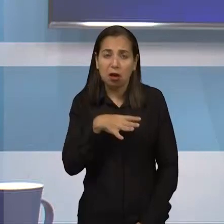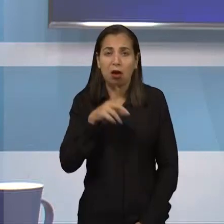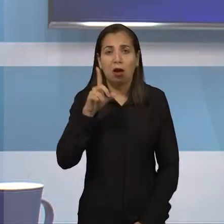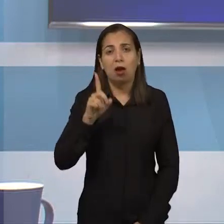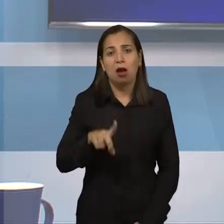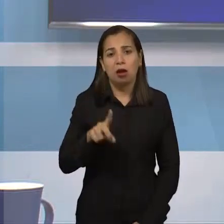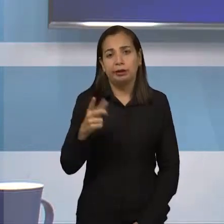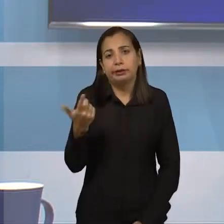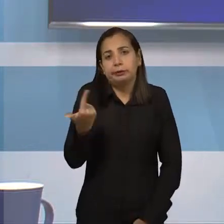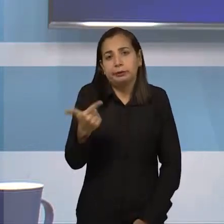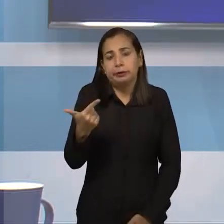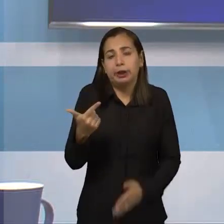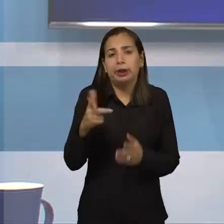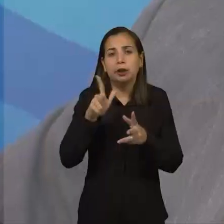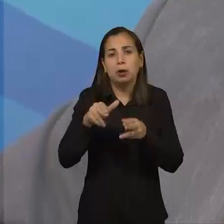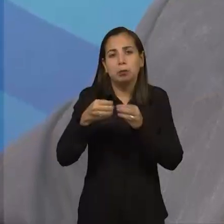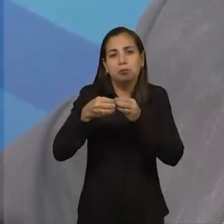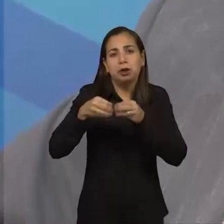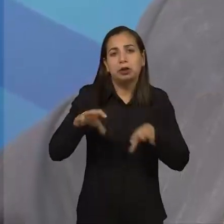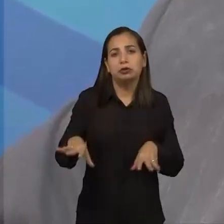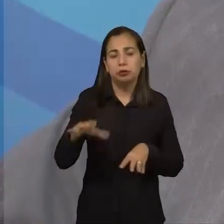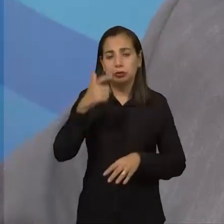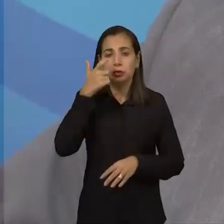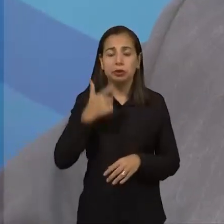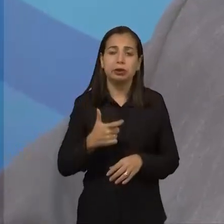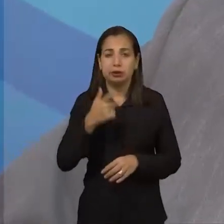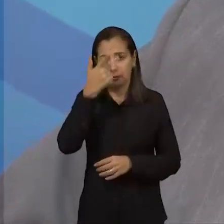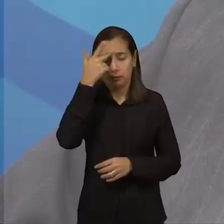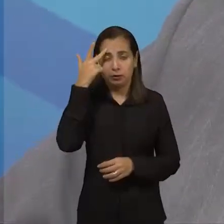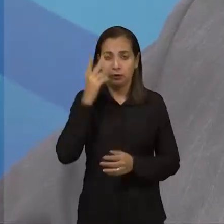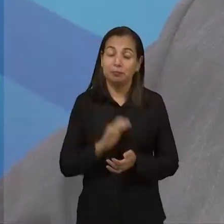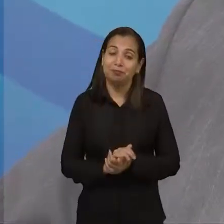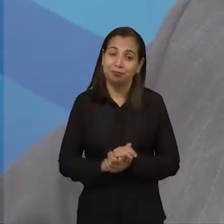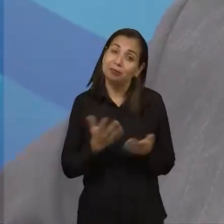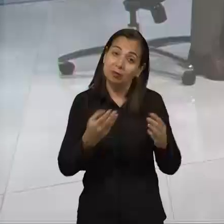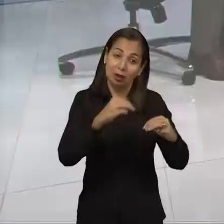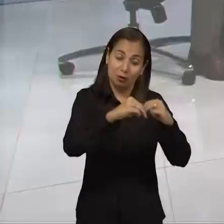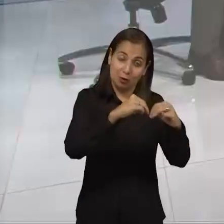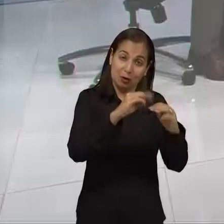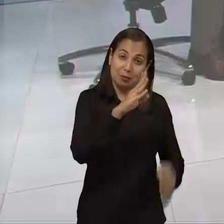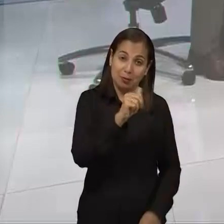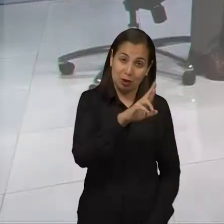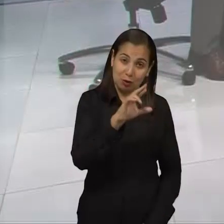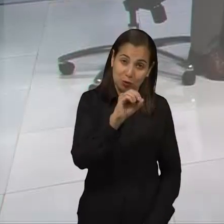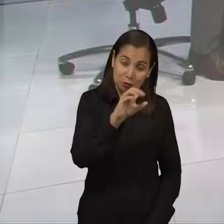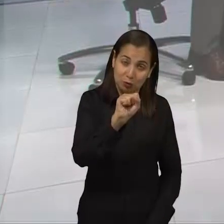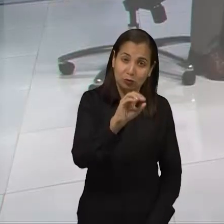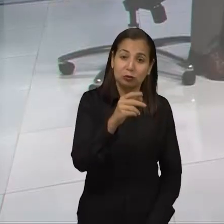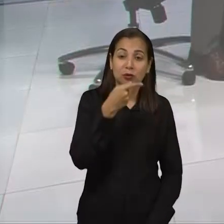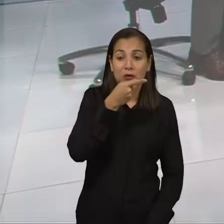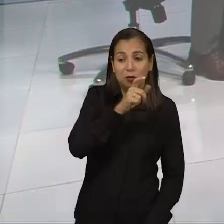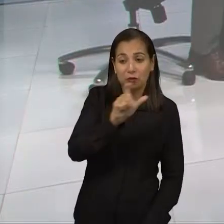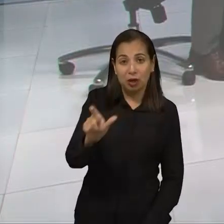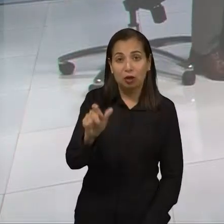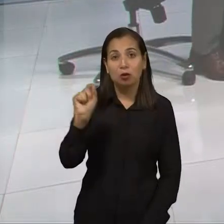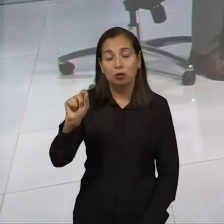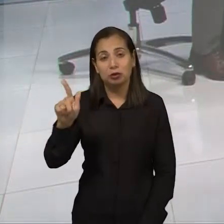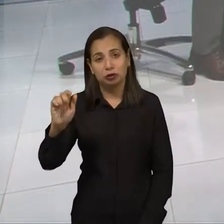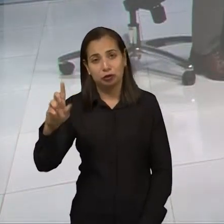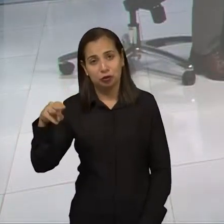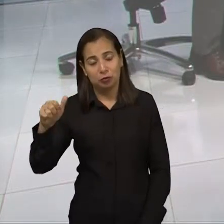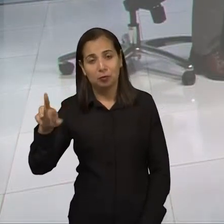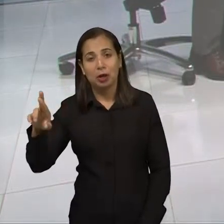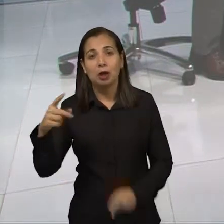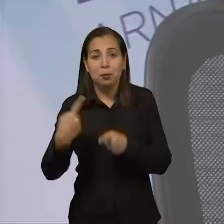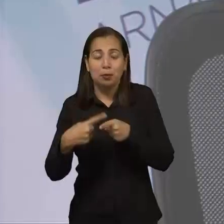estão... Não é a televisão, o ministro Barroso reagiu ao ministro Gilmar porque ele disse que você faz um 2-1 na